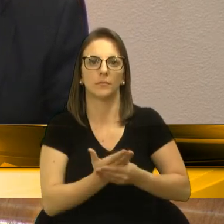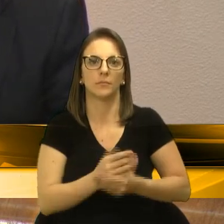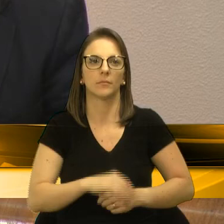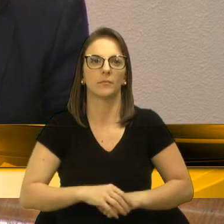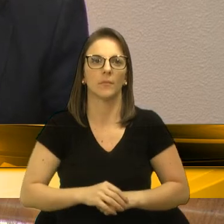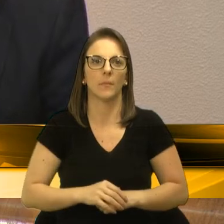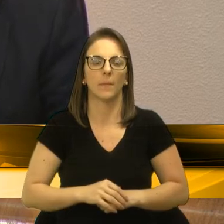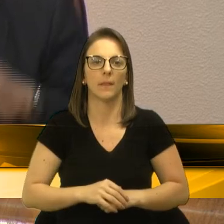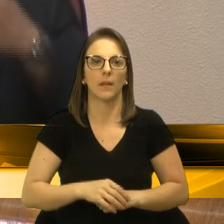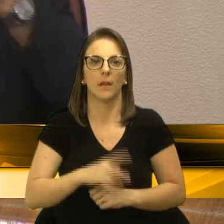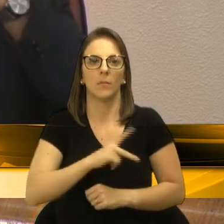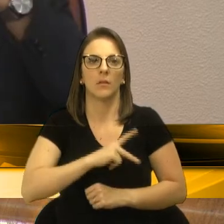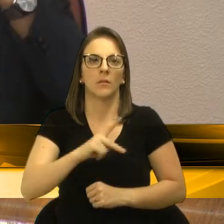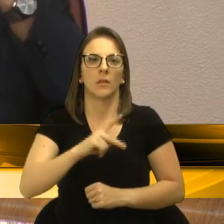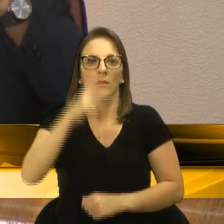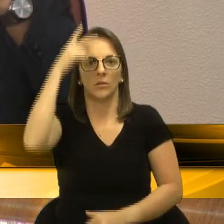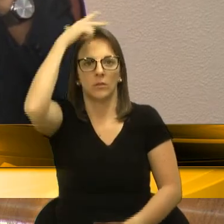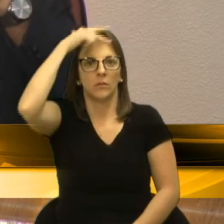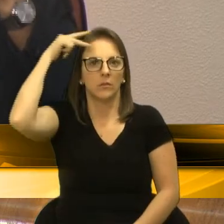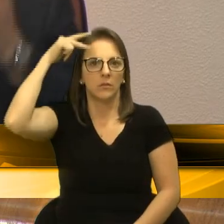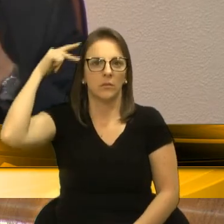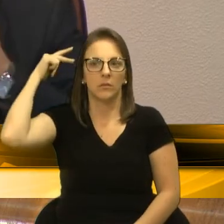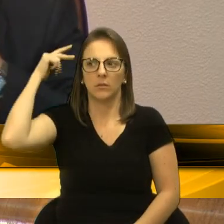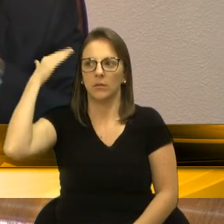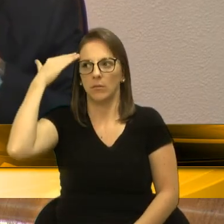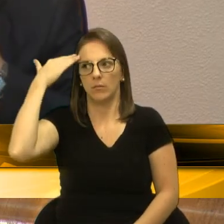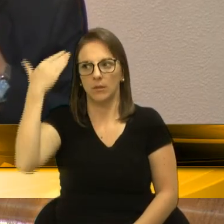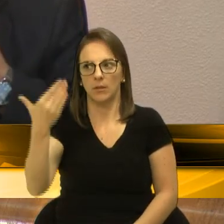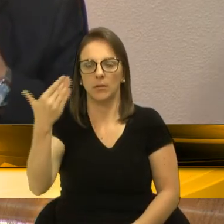Presidente Flávio Cassina, PTB. Obrigado. De